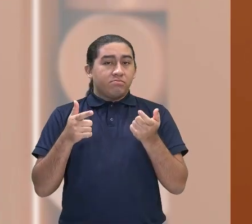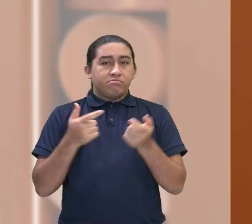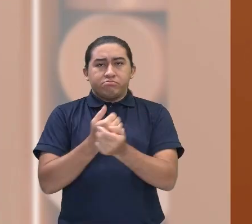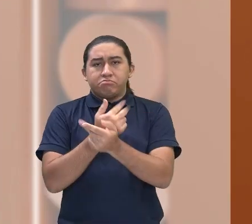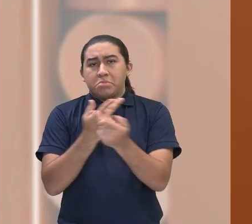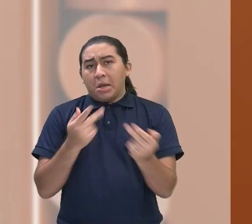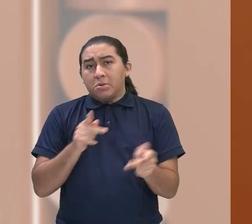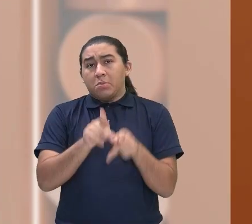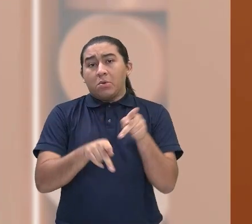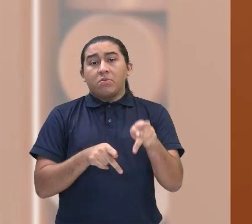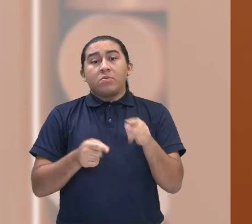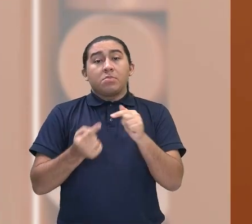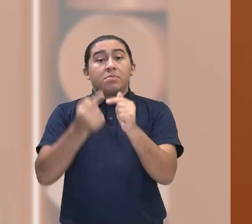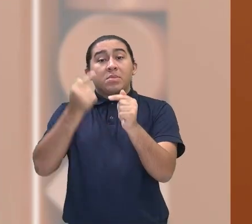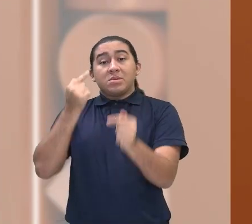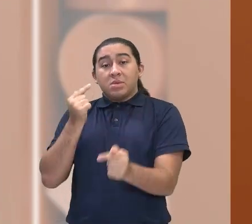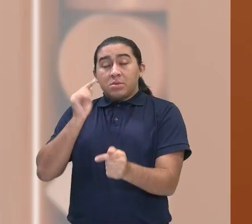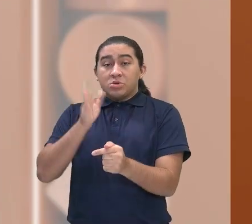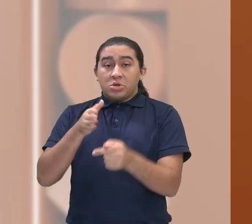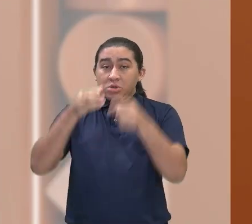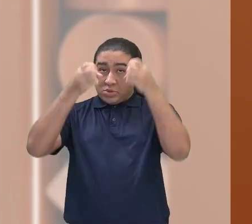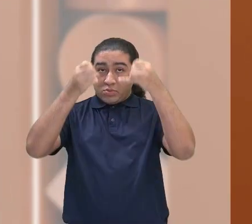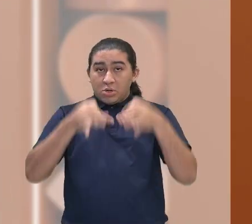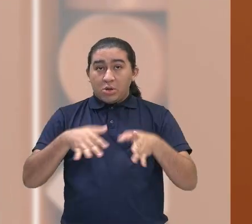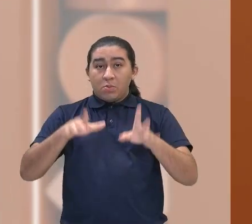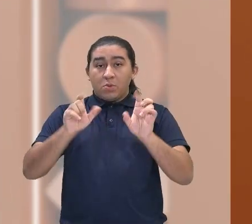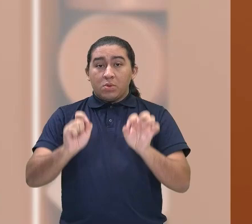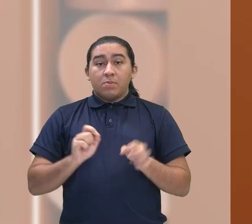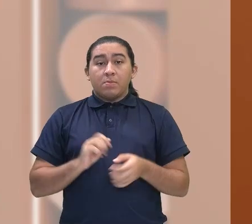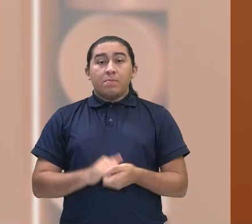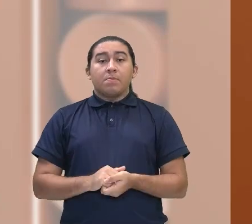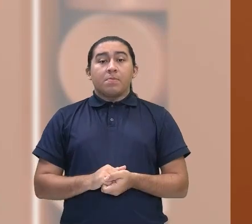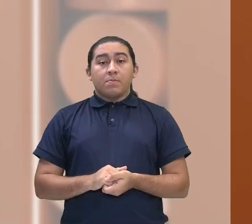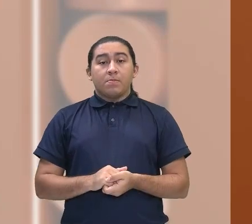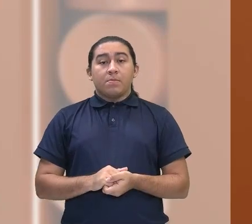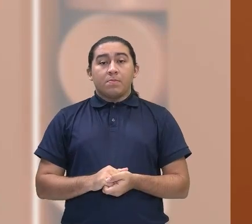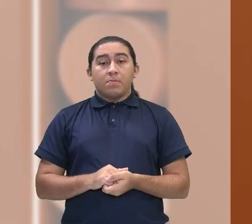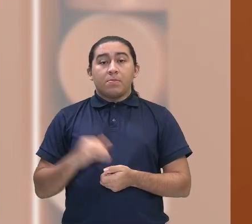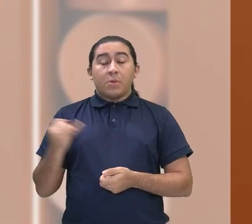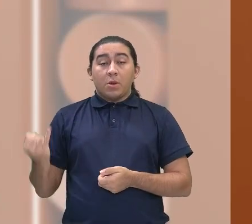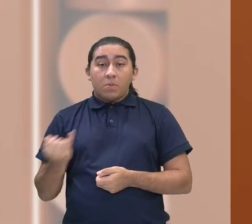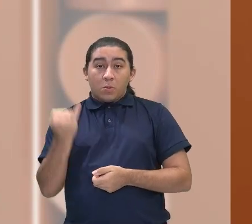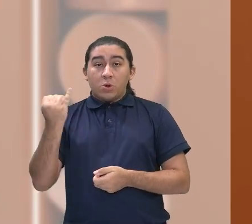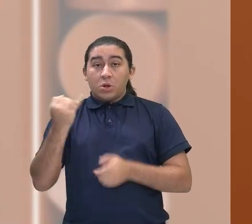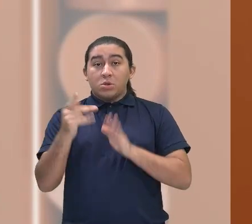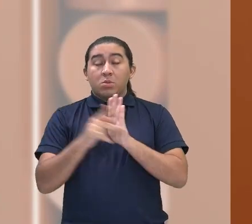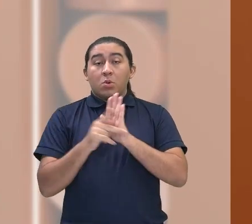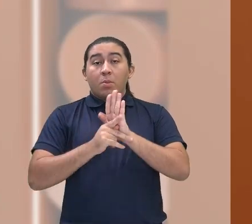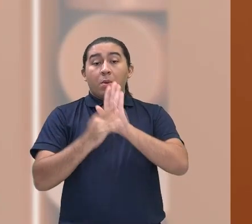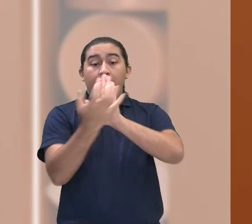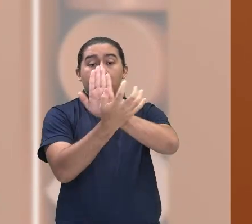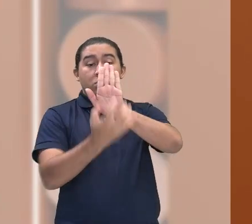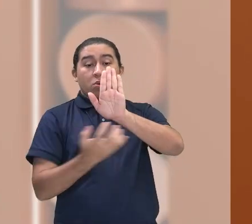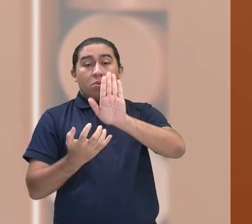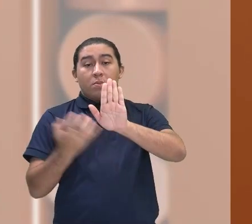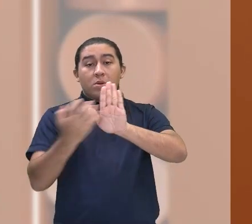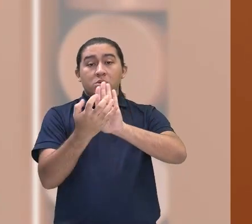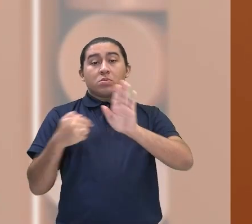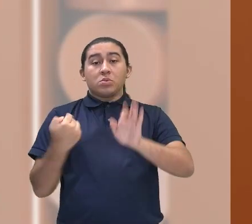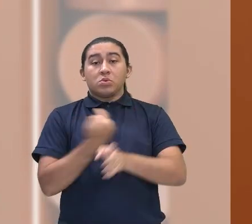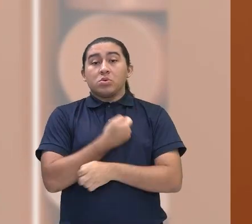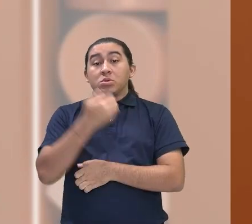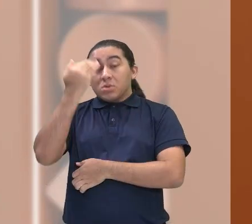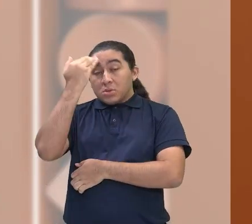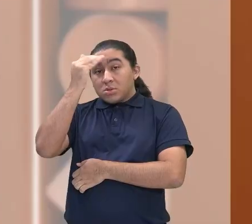aulas passadas, justamente a importância das pinturas rupestres para a